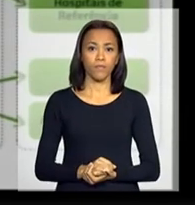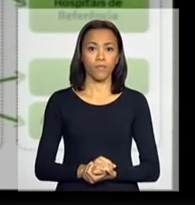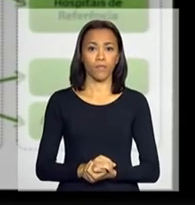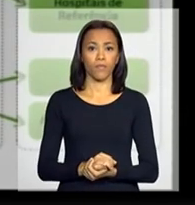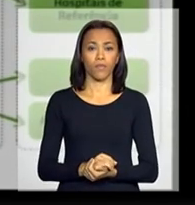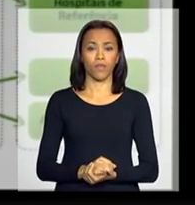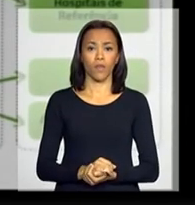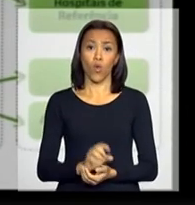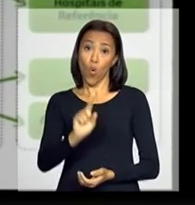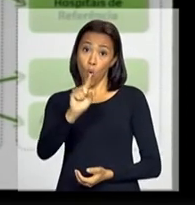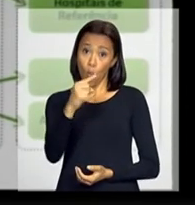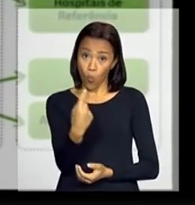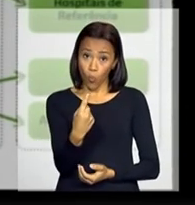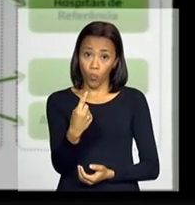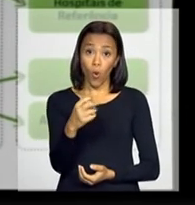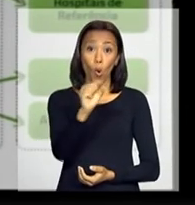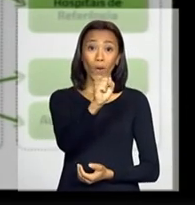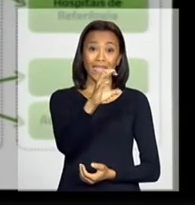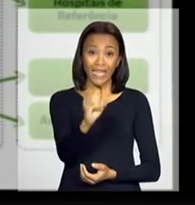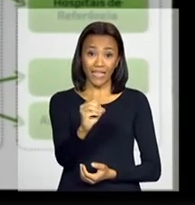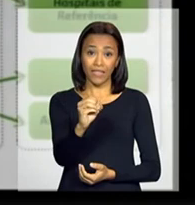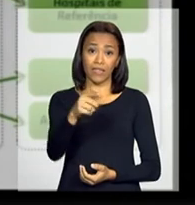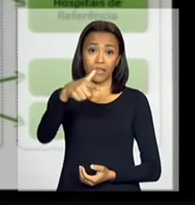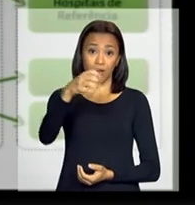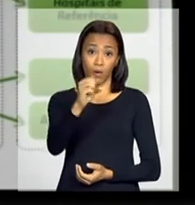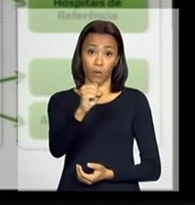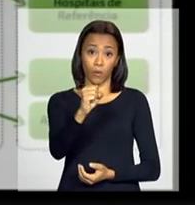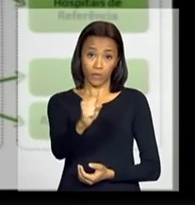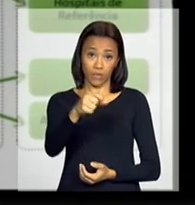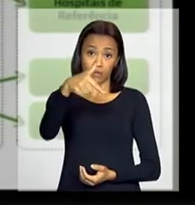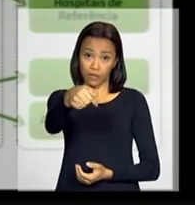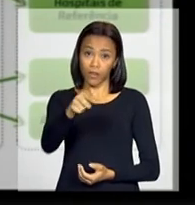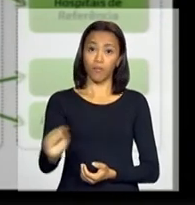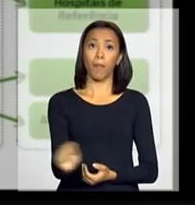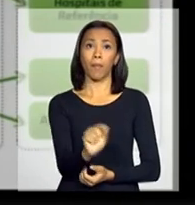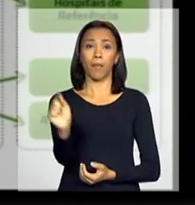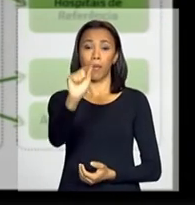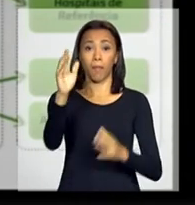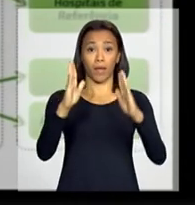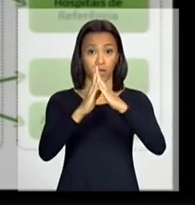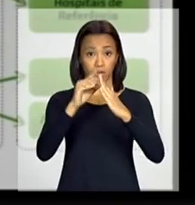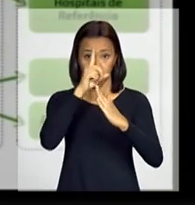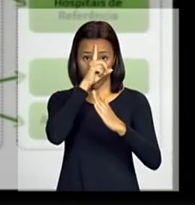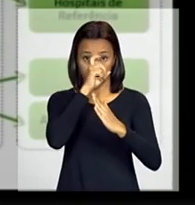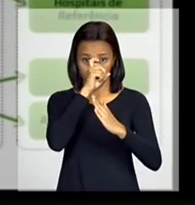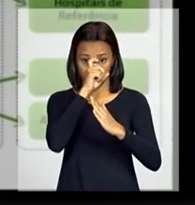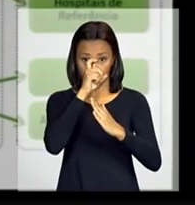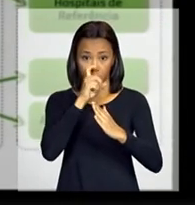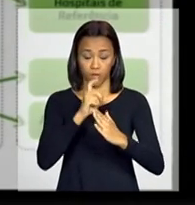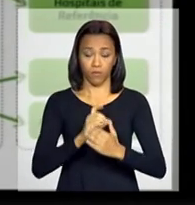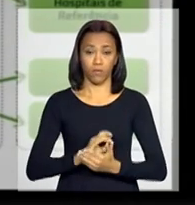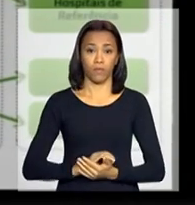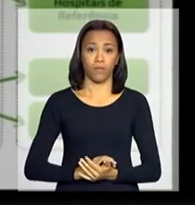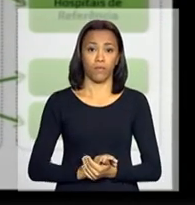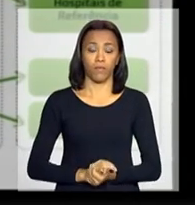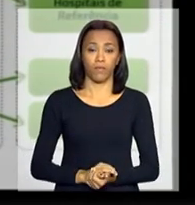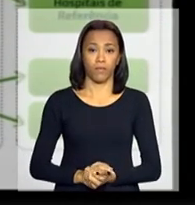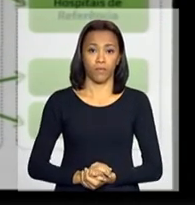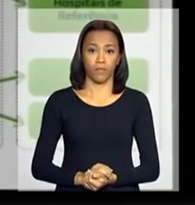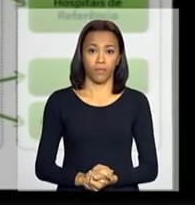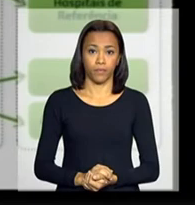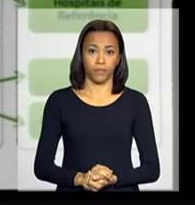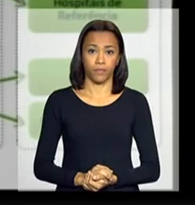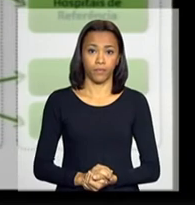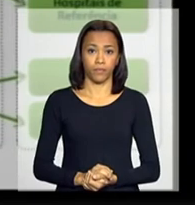mosquitos 81 1287 hospitais de referência e e os